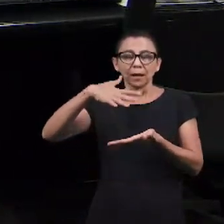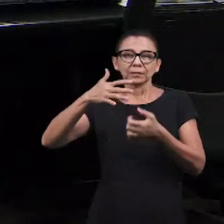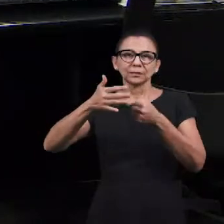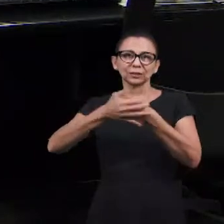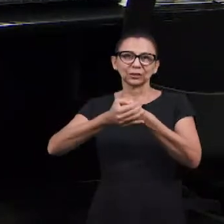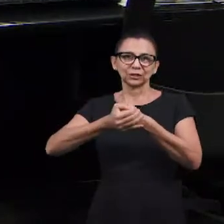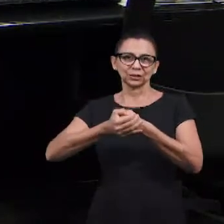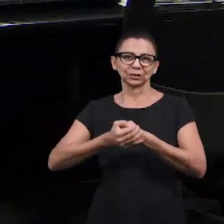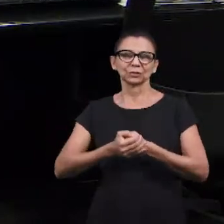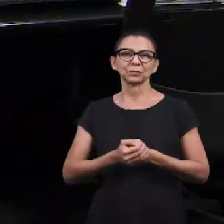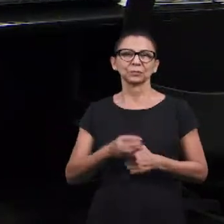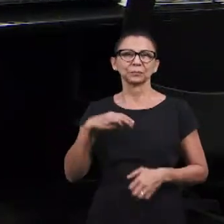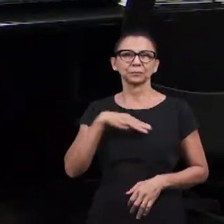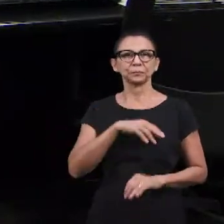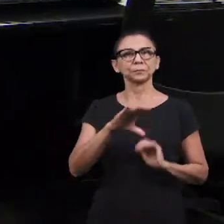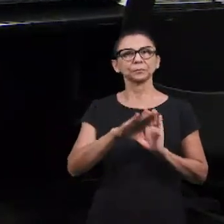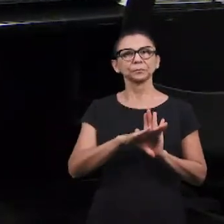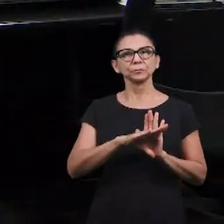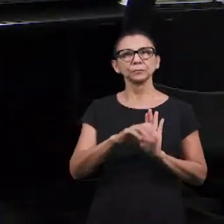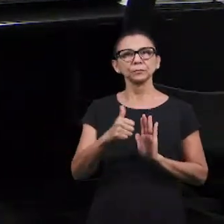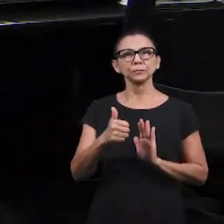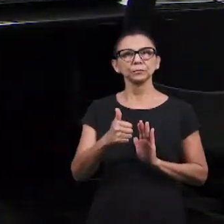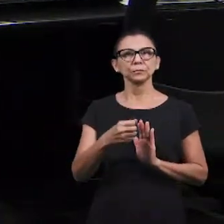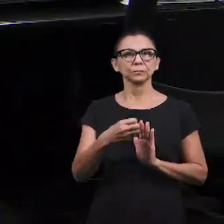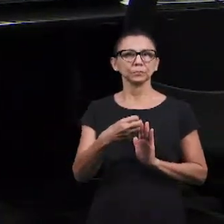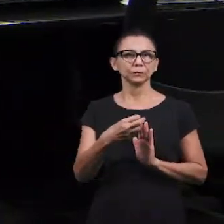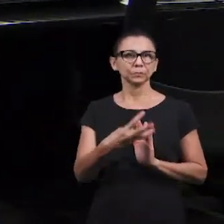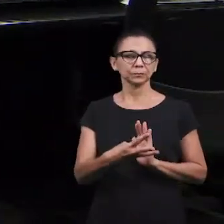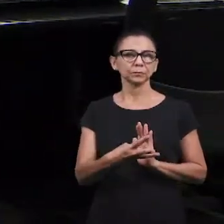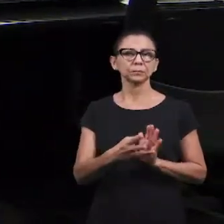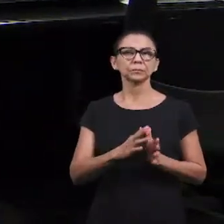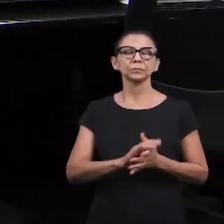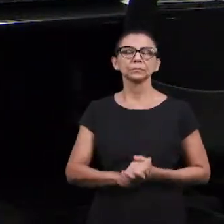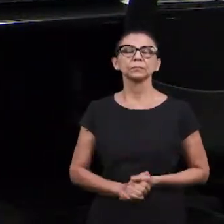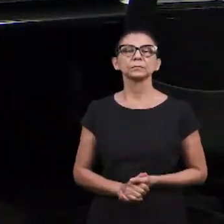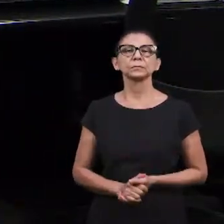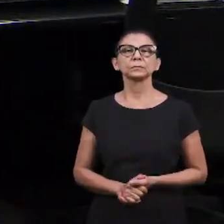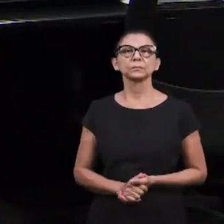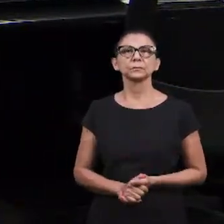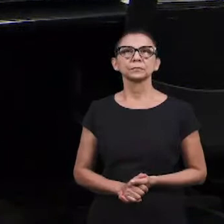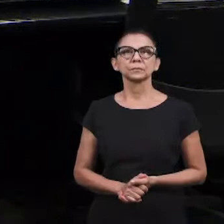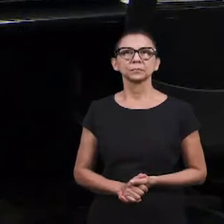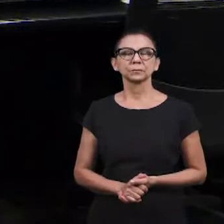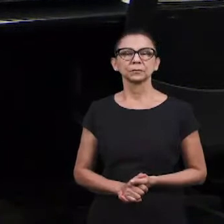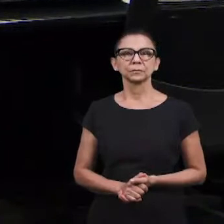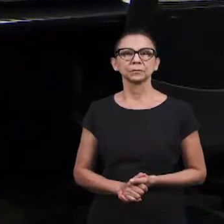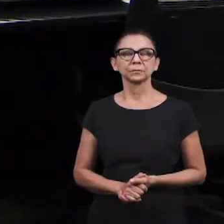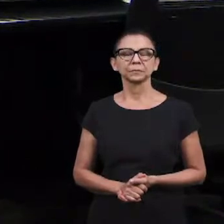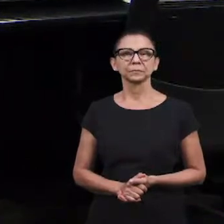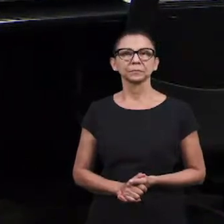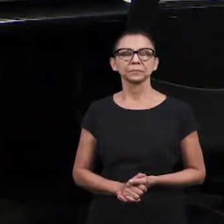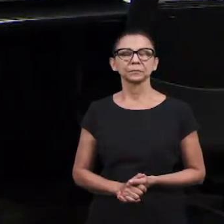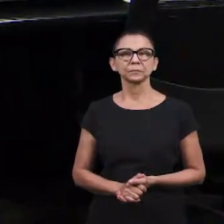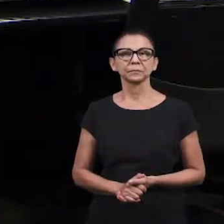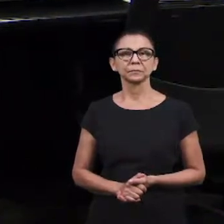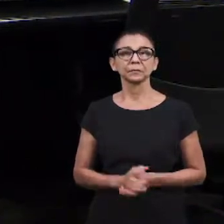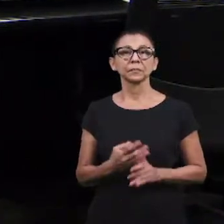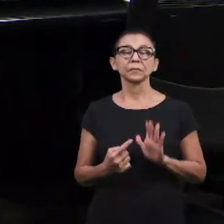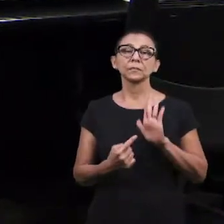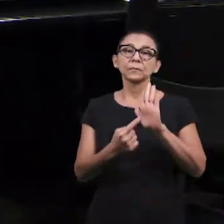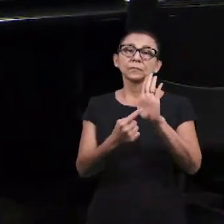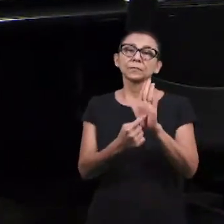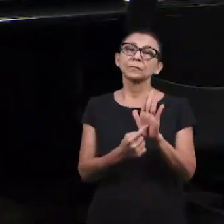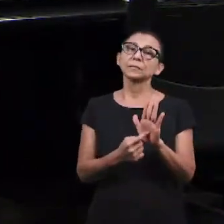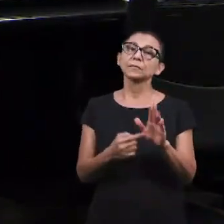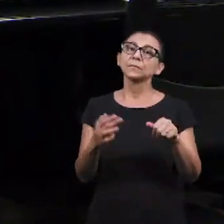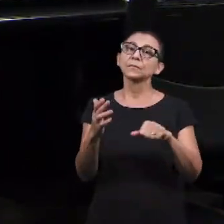escondido. Em Mateus capítulo 13, nós vamos então abordar este assunto aqui hoje. E nós vamos apresentar então